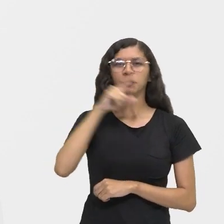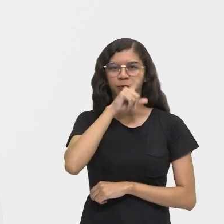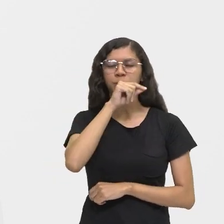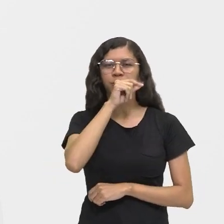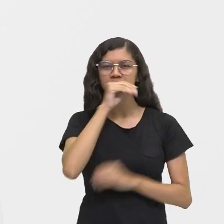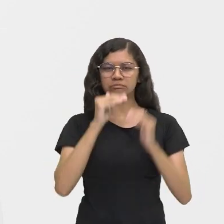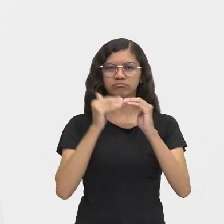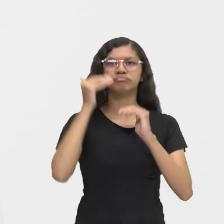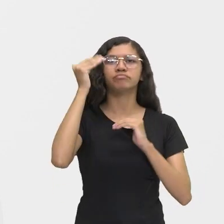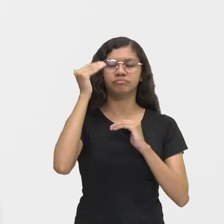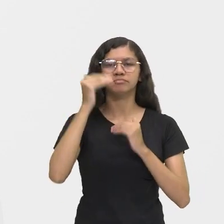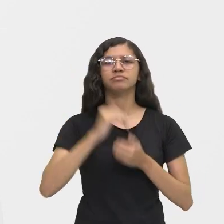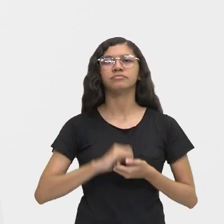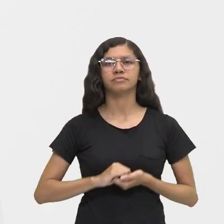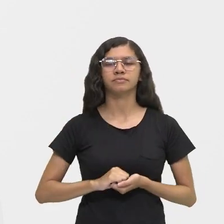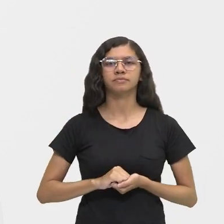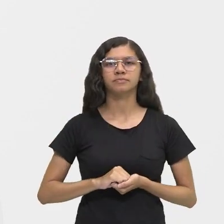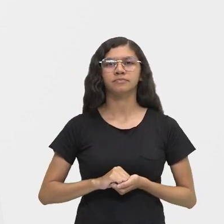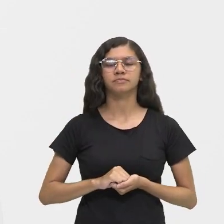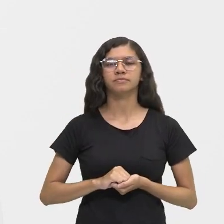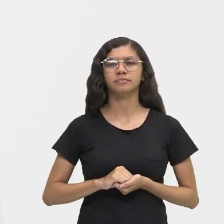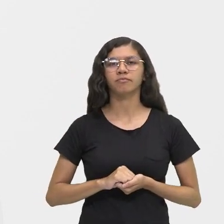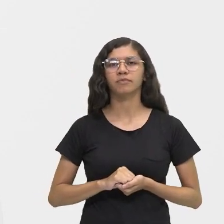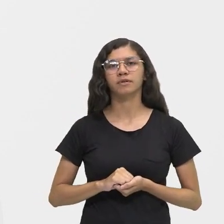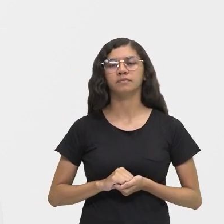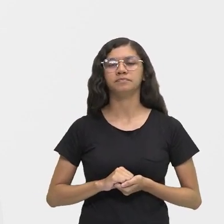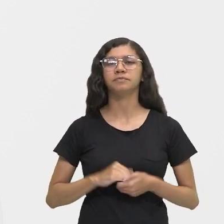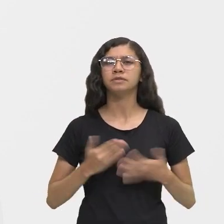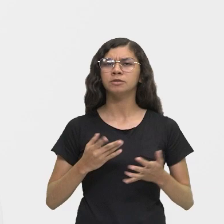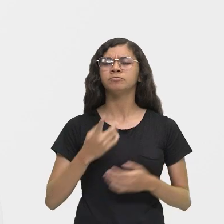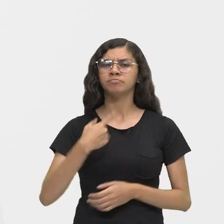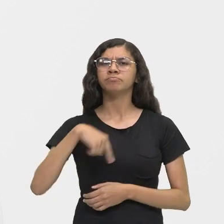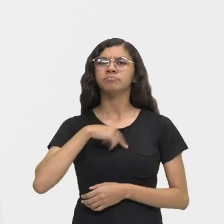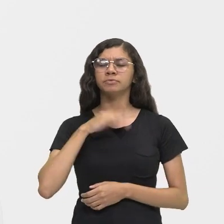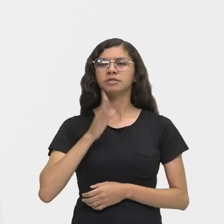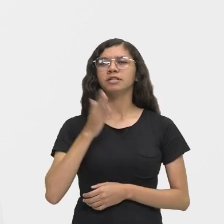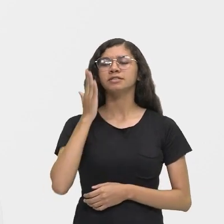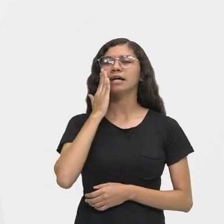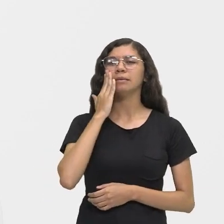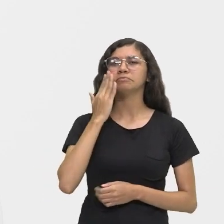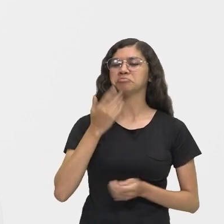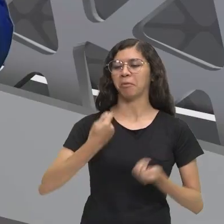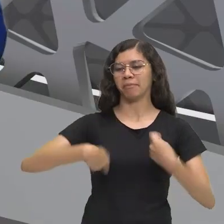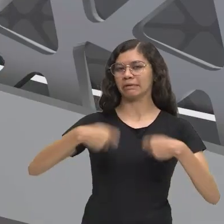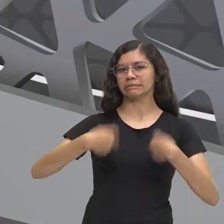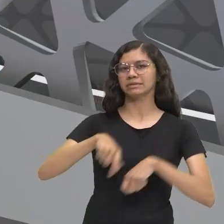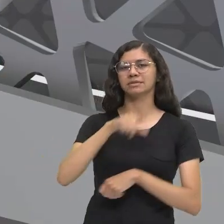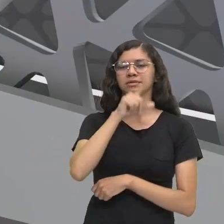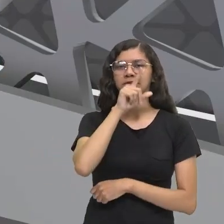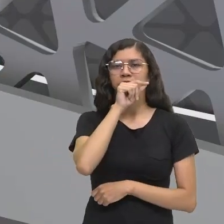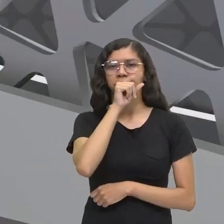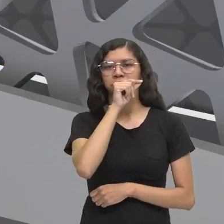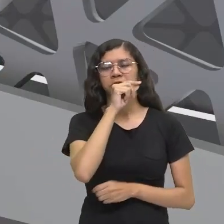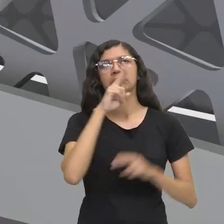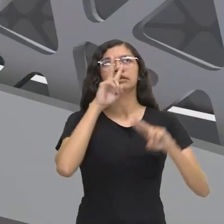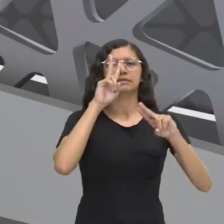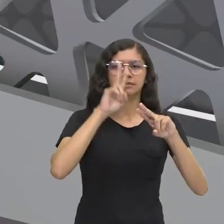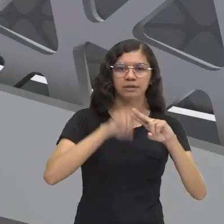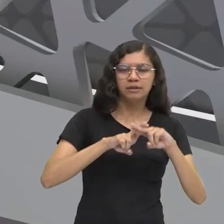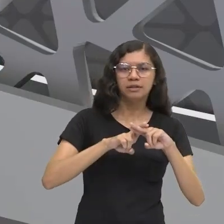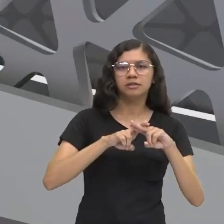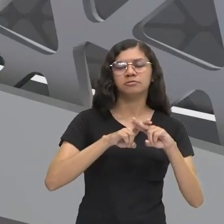alta. E aí a gente já sabe, né, nem precisa no Twitter colocar